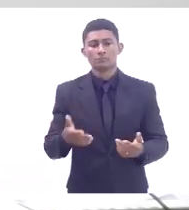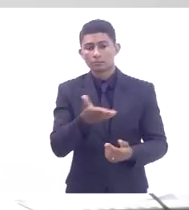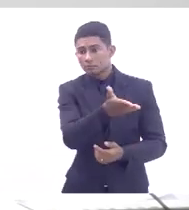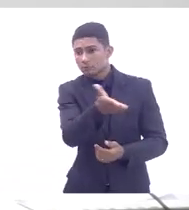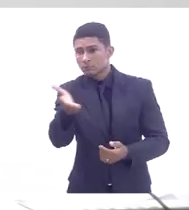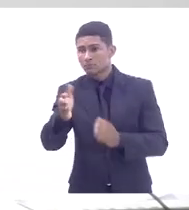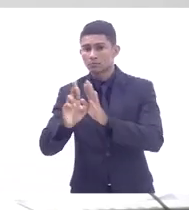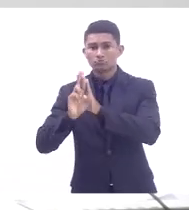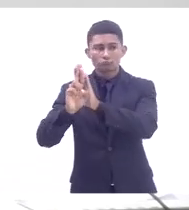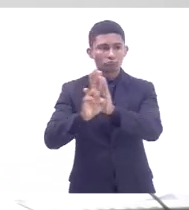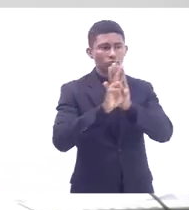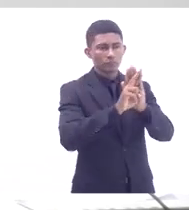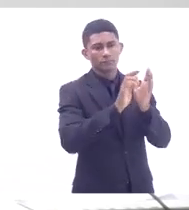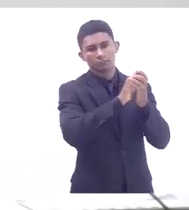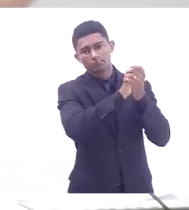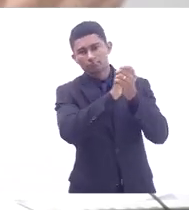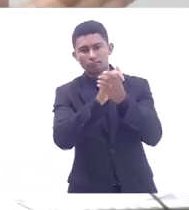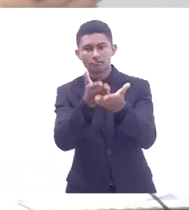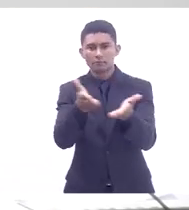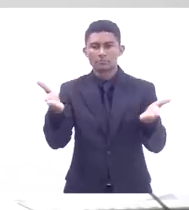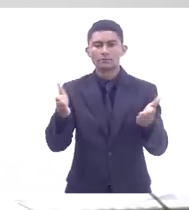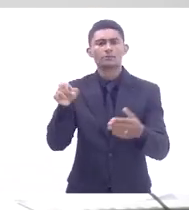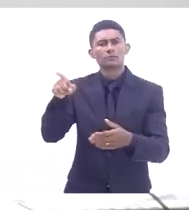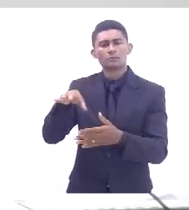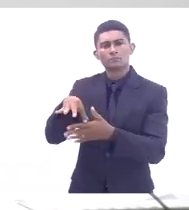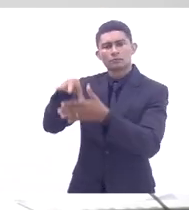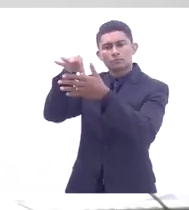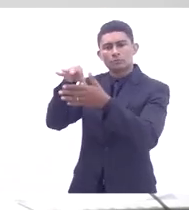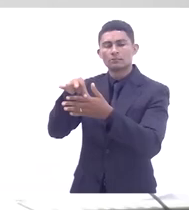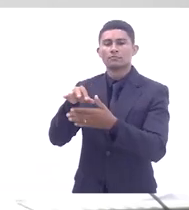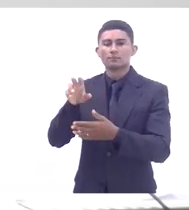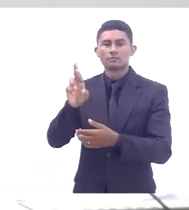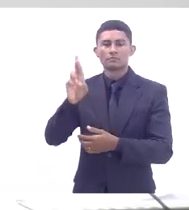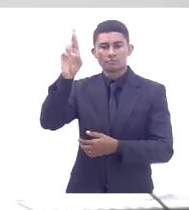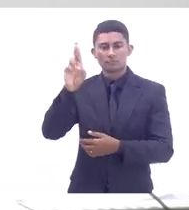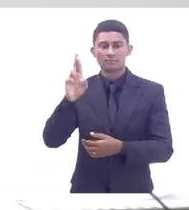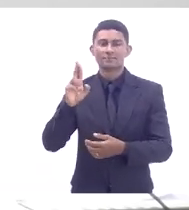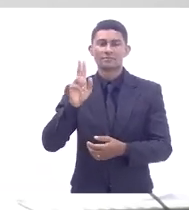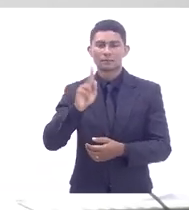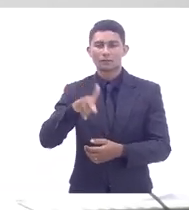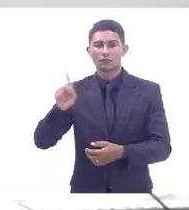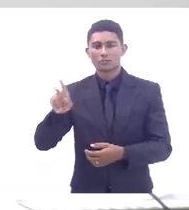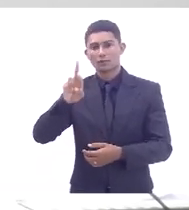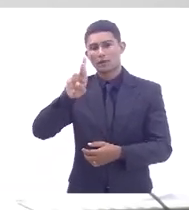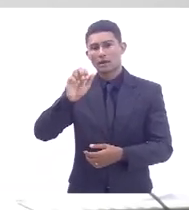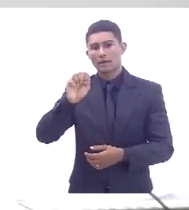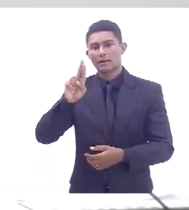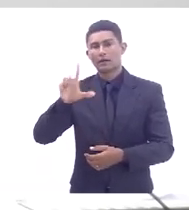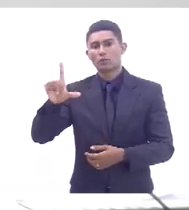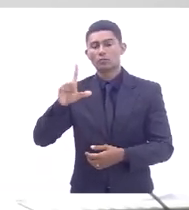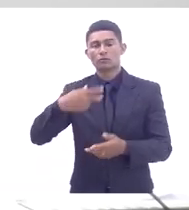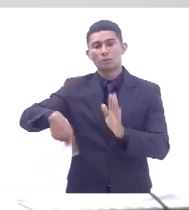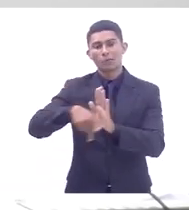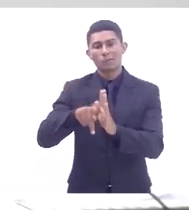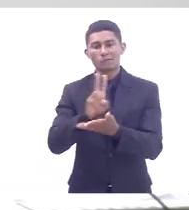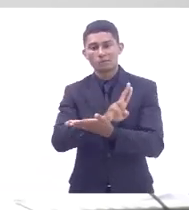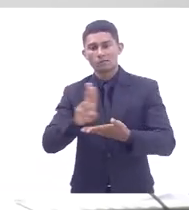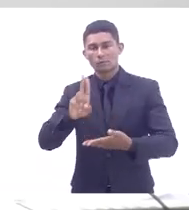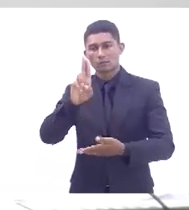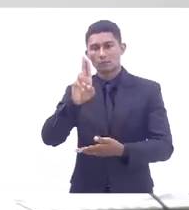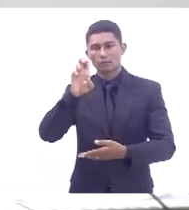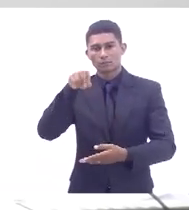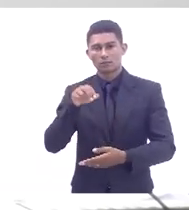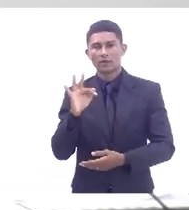representações entre nós é o reitor da UENF professor Raul Palácio veja que o eleitor